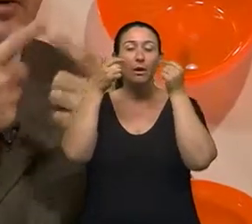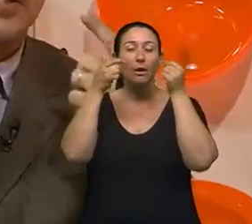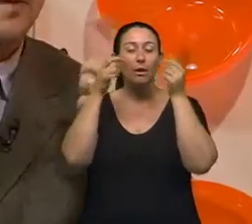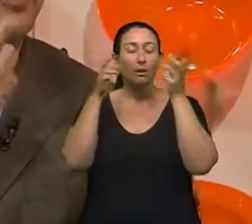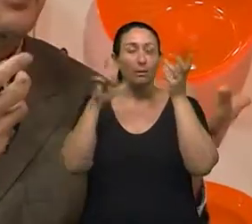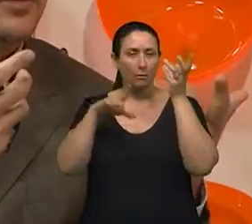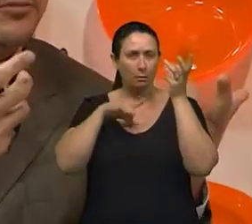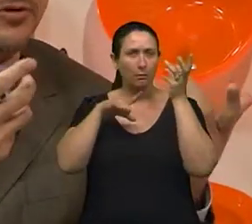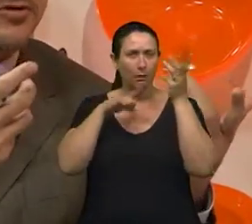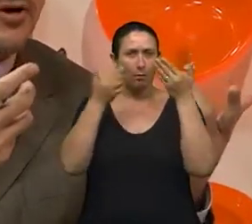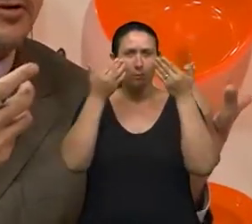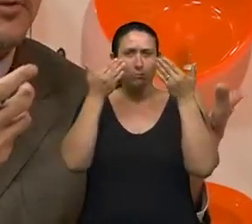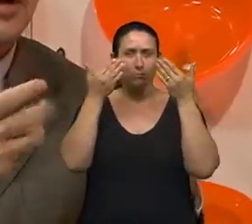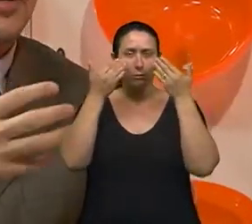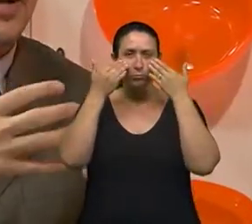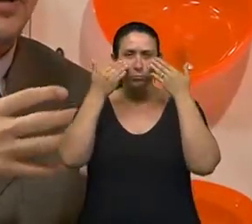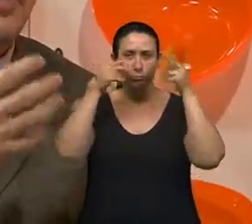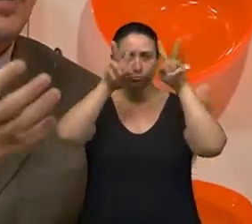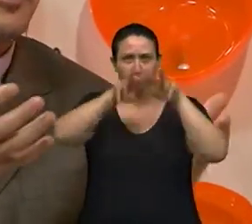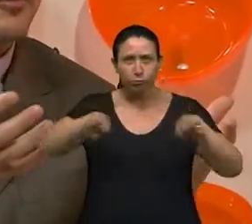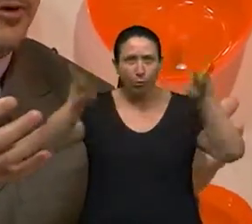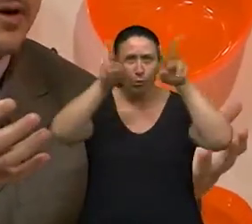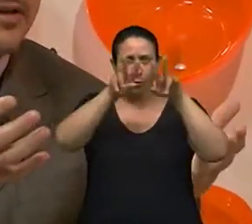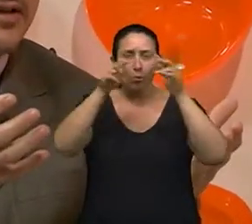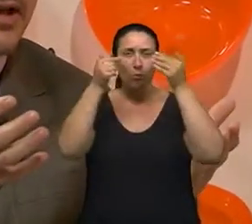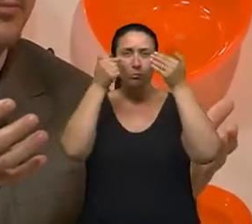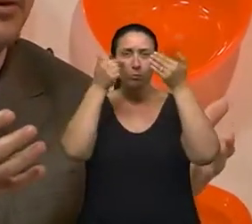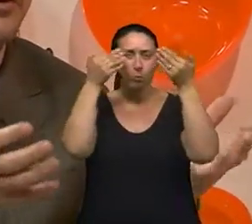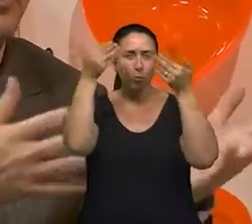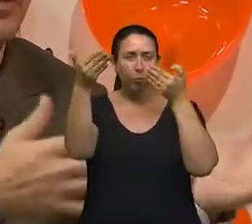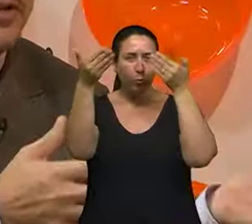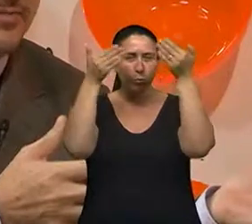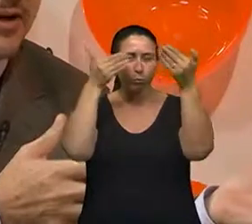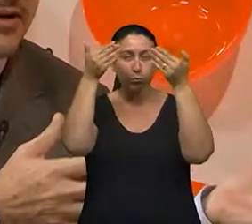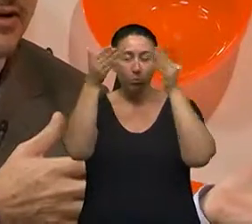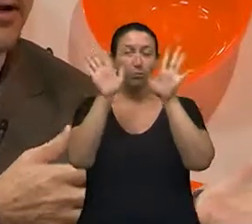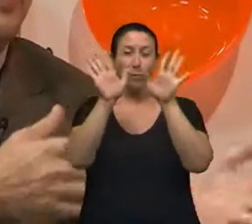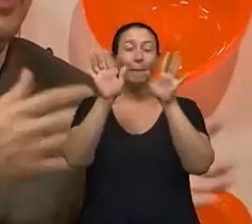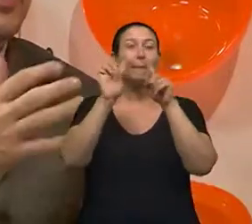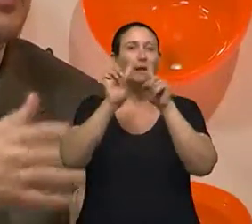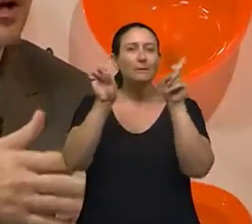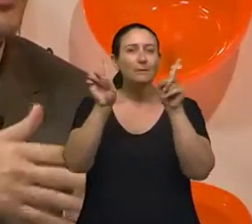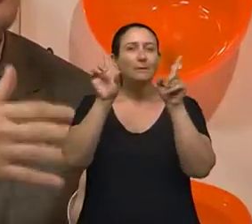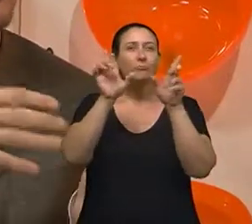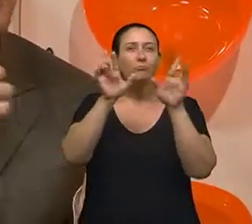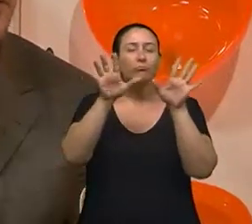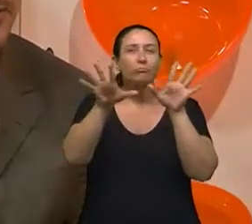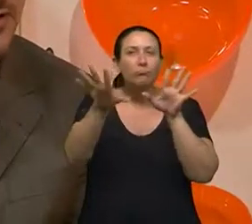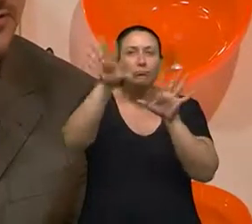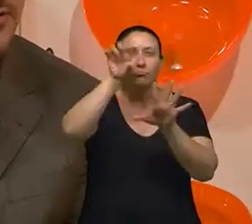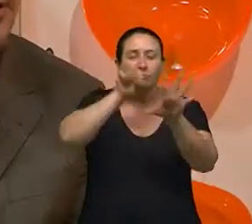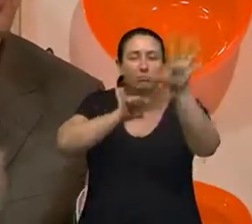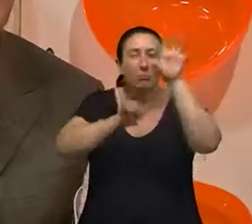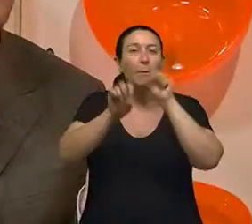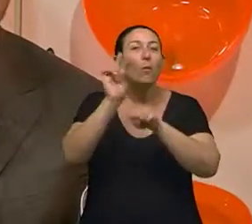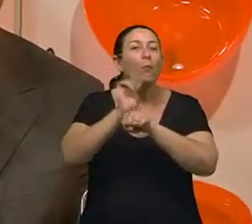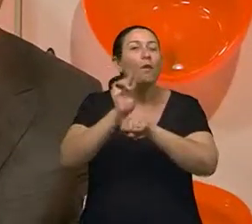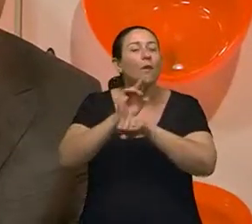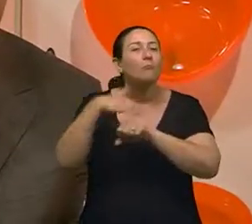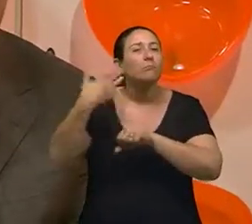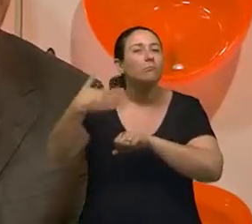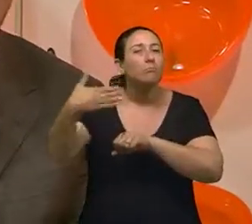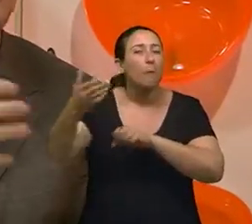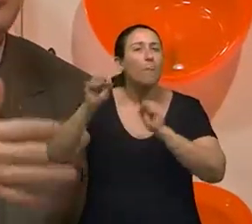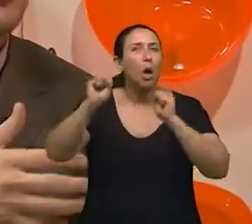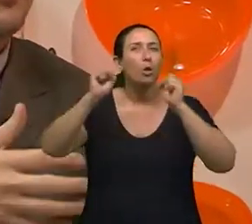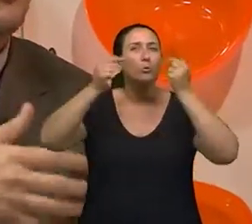de forma simultânea dos dois olhos, a imagem formada é importante preservar para que não haja, com o passar dos anos, alterações de